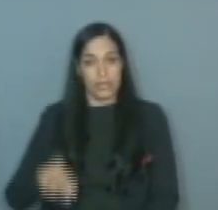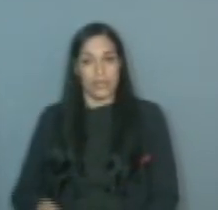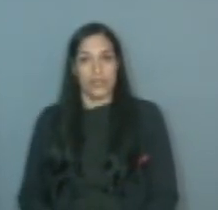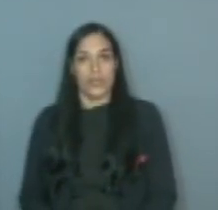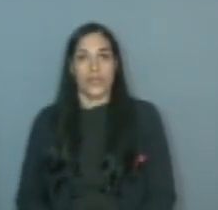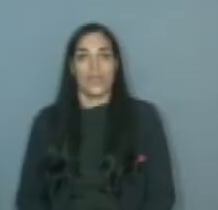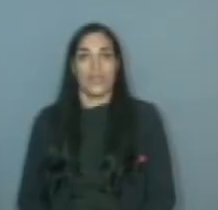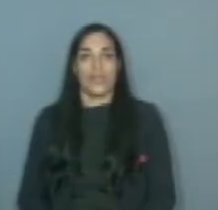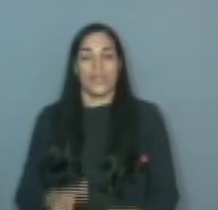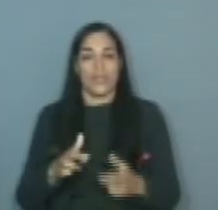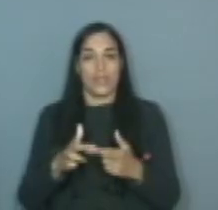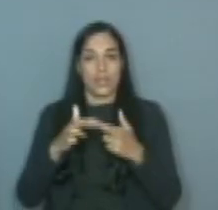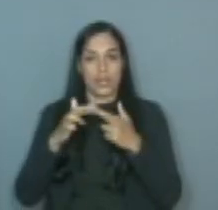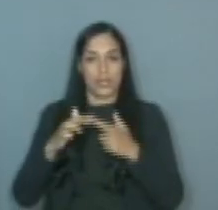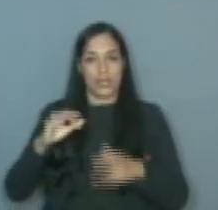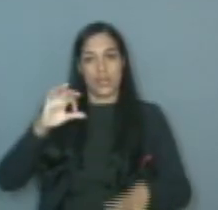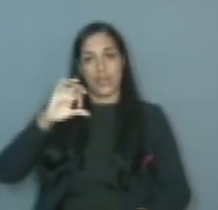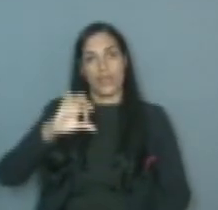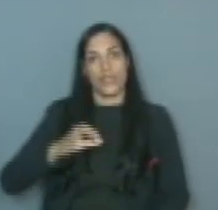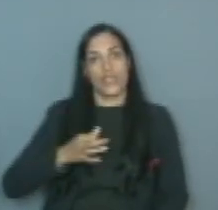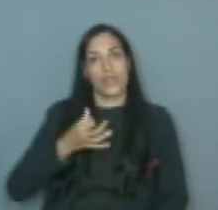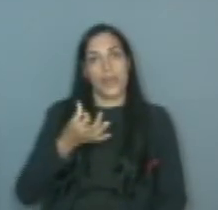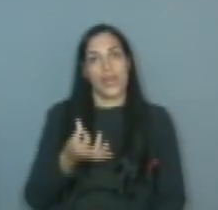o requerimento 9620.